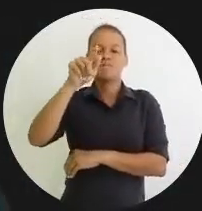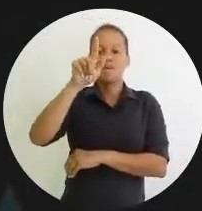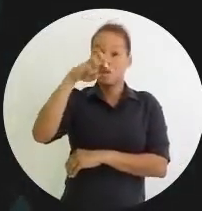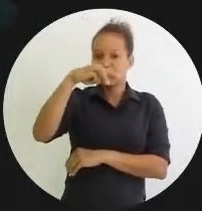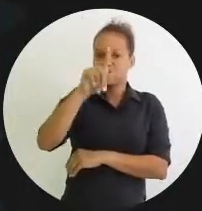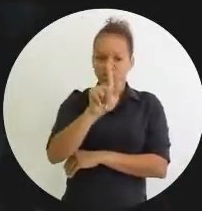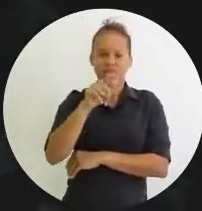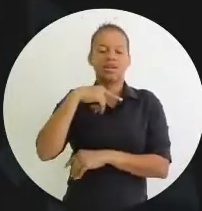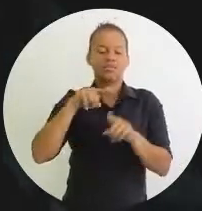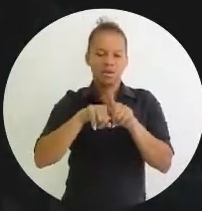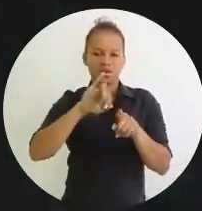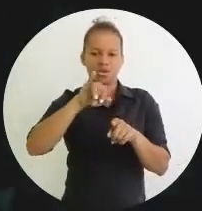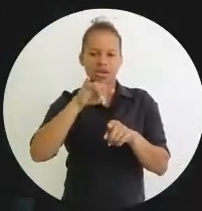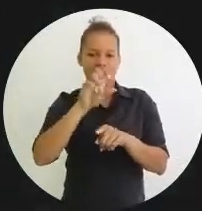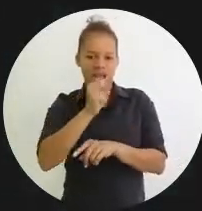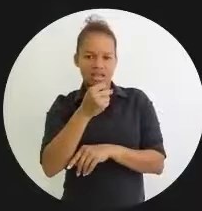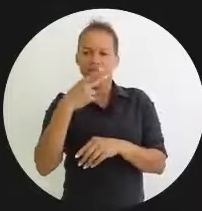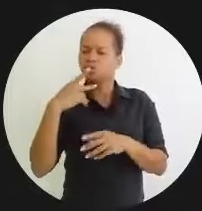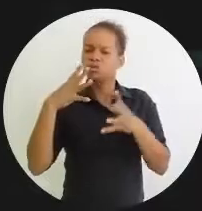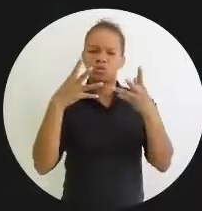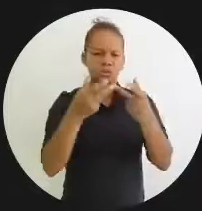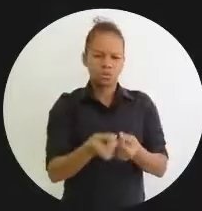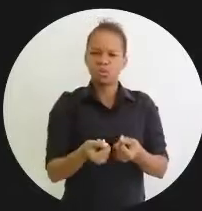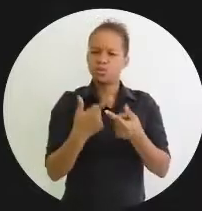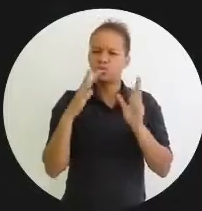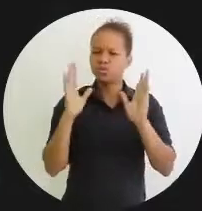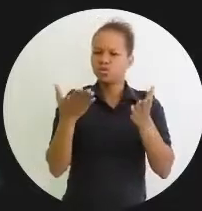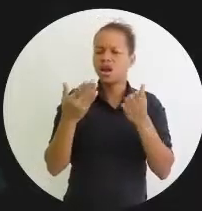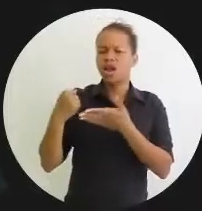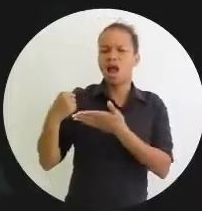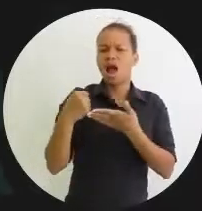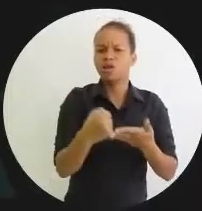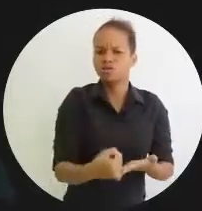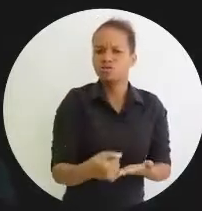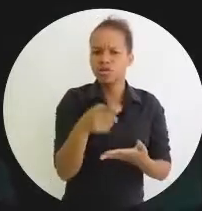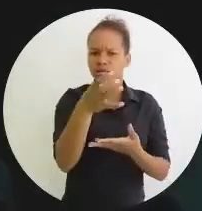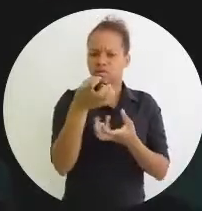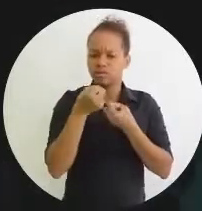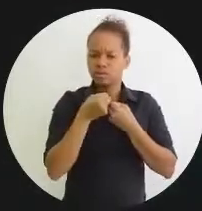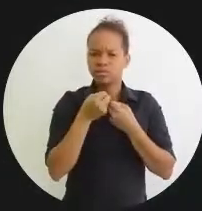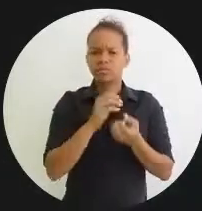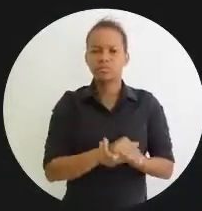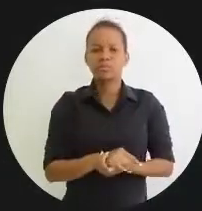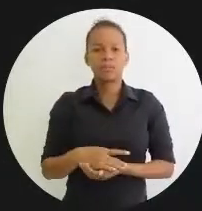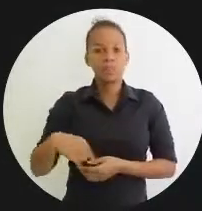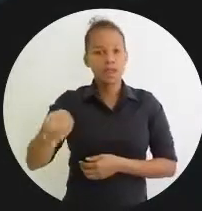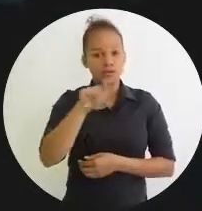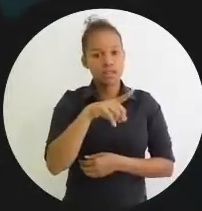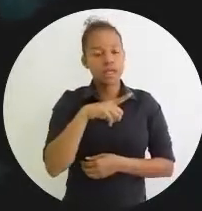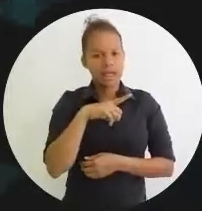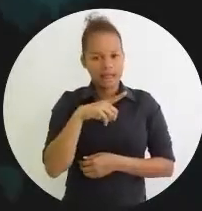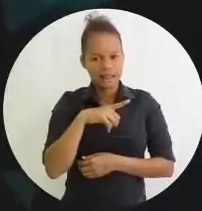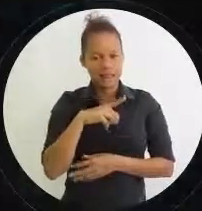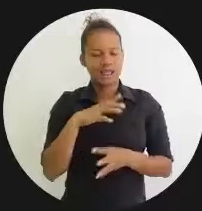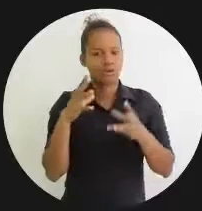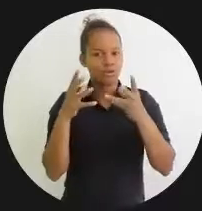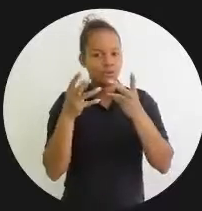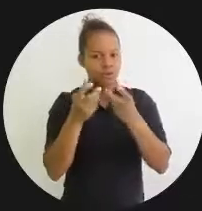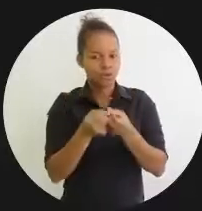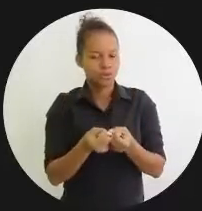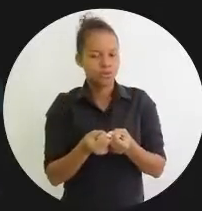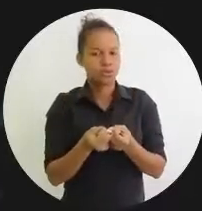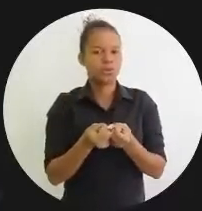JS, certo? Isso daí é o Bootstrap, é a ajuda que ele vai te dar. Então você tem aí Bootstrap, o